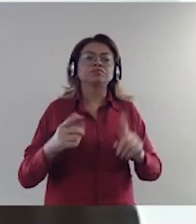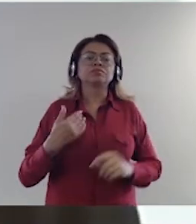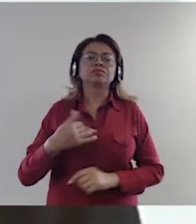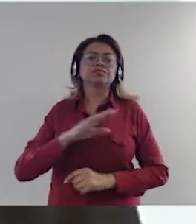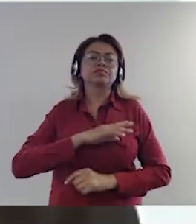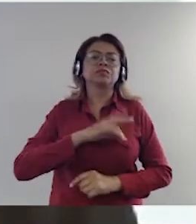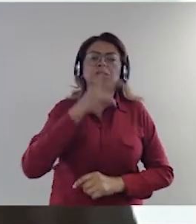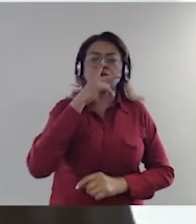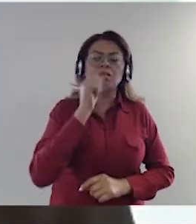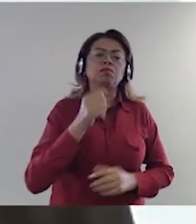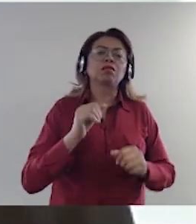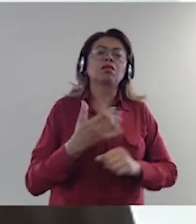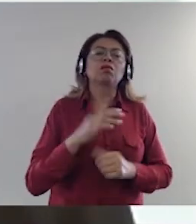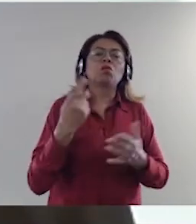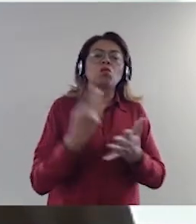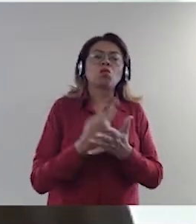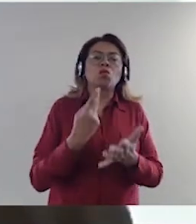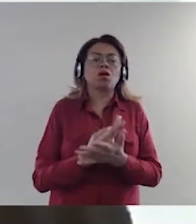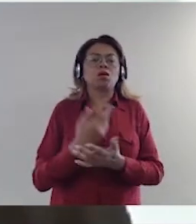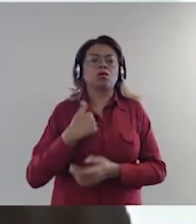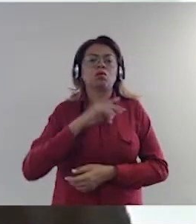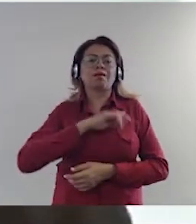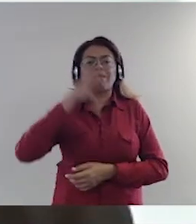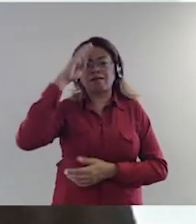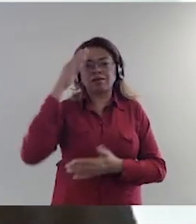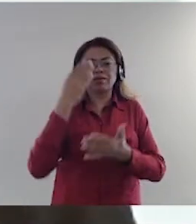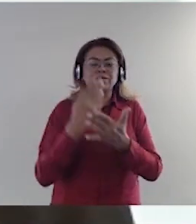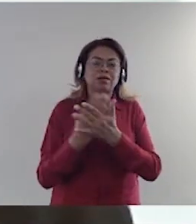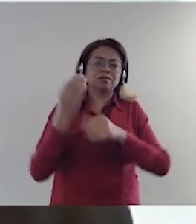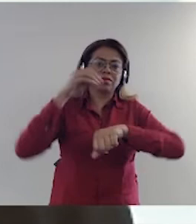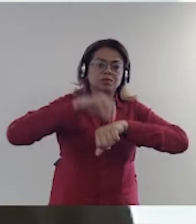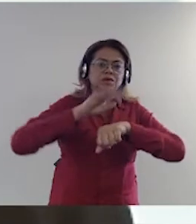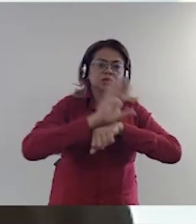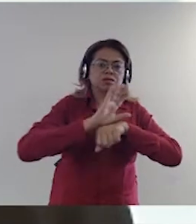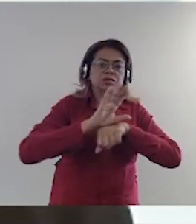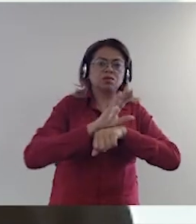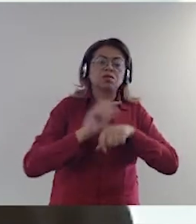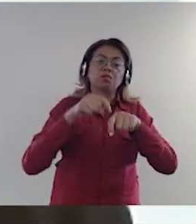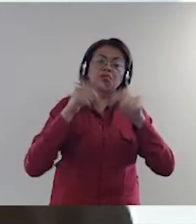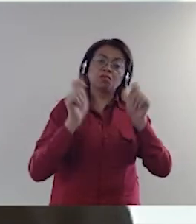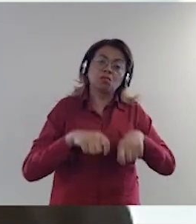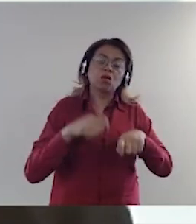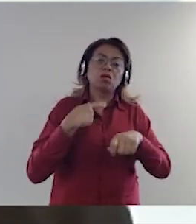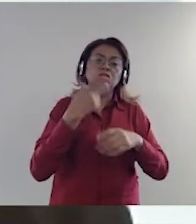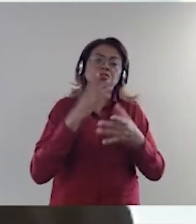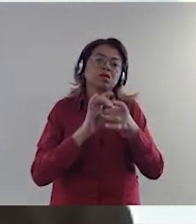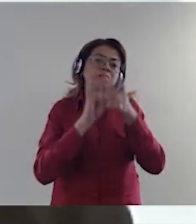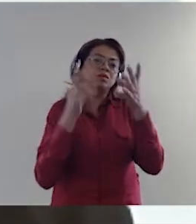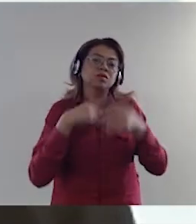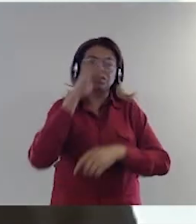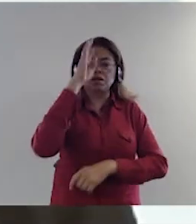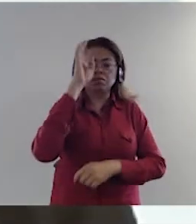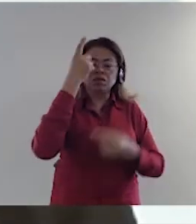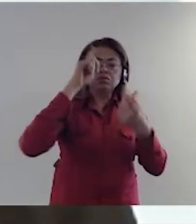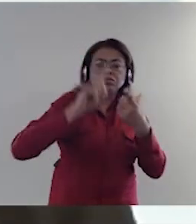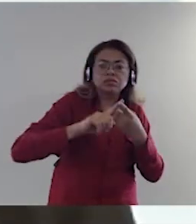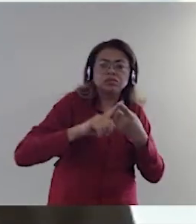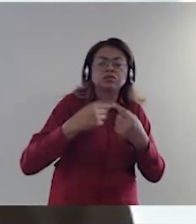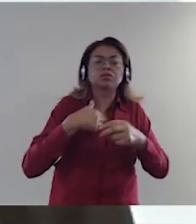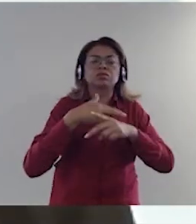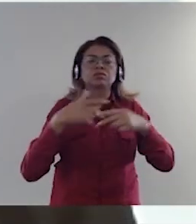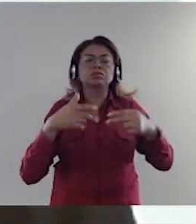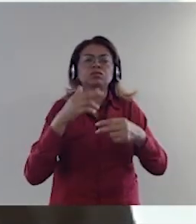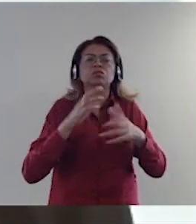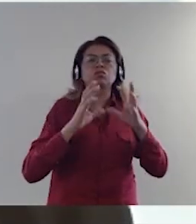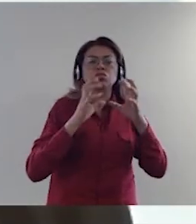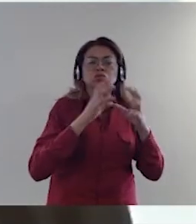um erro acreditar que a Constituição vai ser um instrumento que vai permitir a resolução, né, dessas